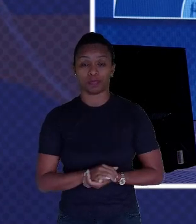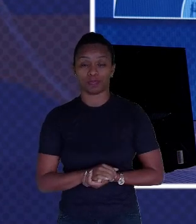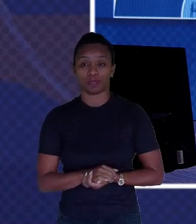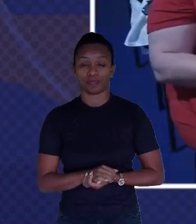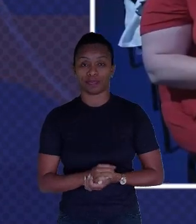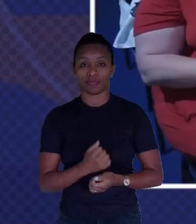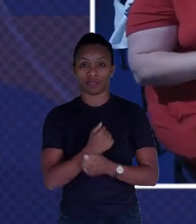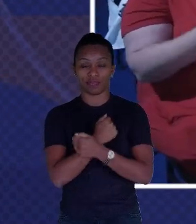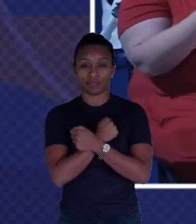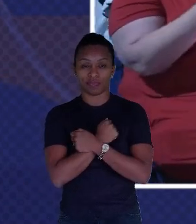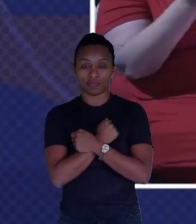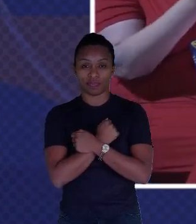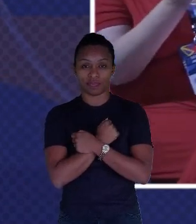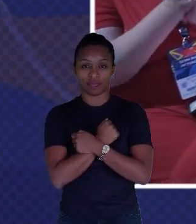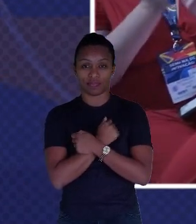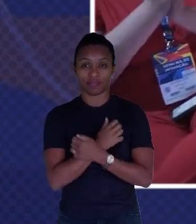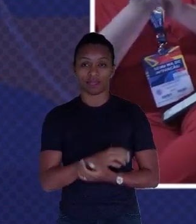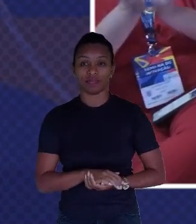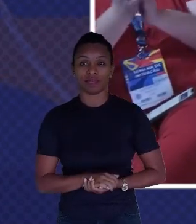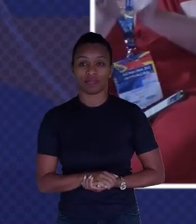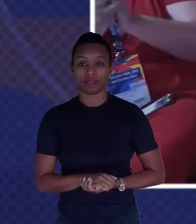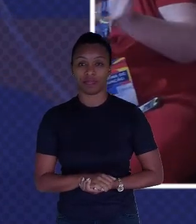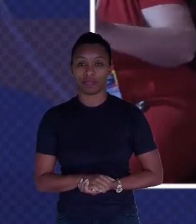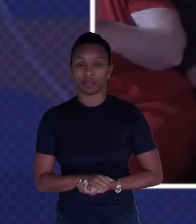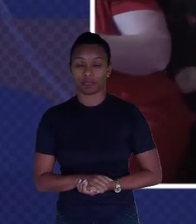a fazer um abraço natural